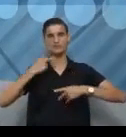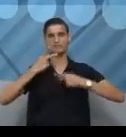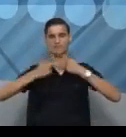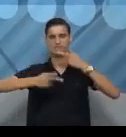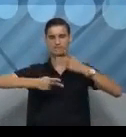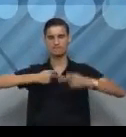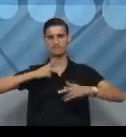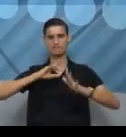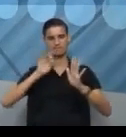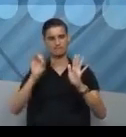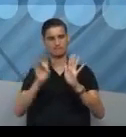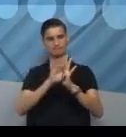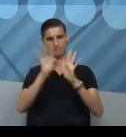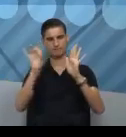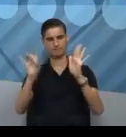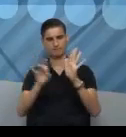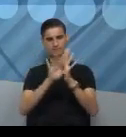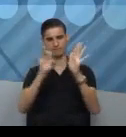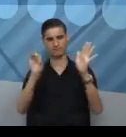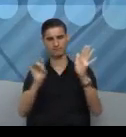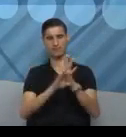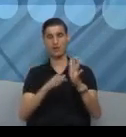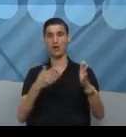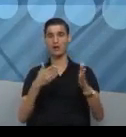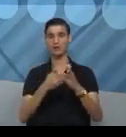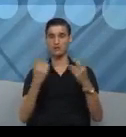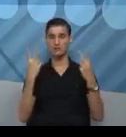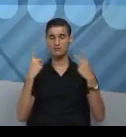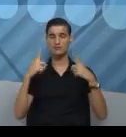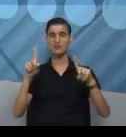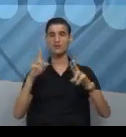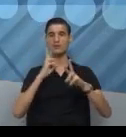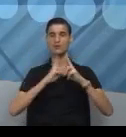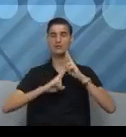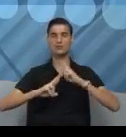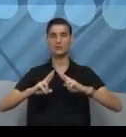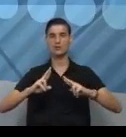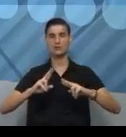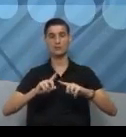vai formando, compondo até chegar naquela solução